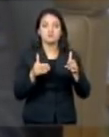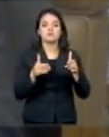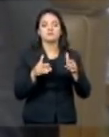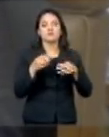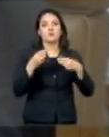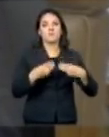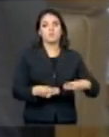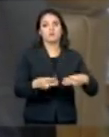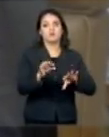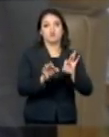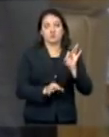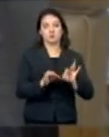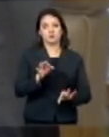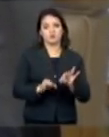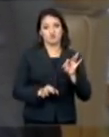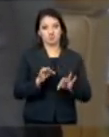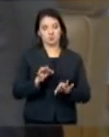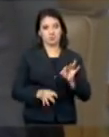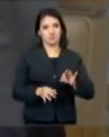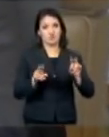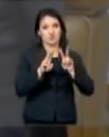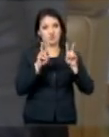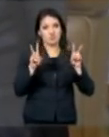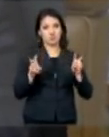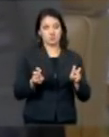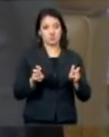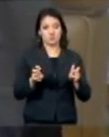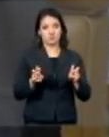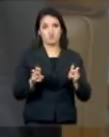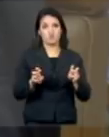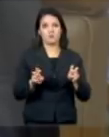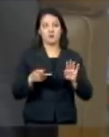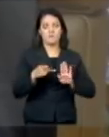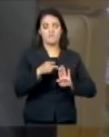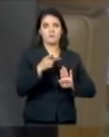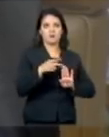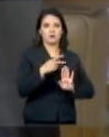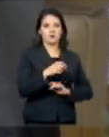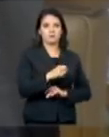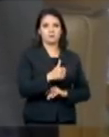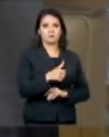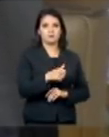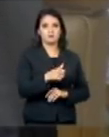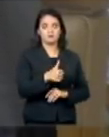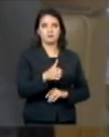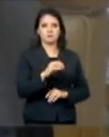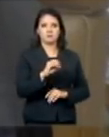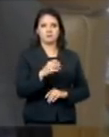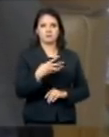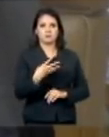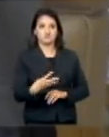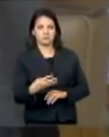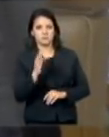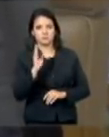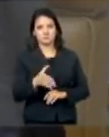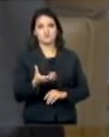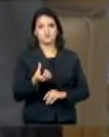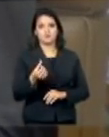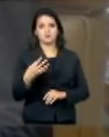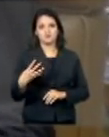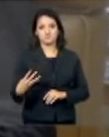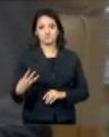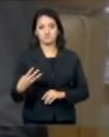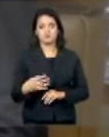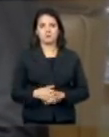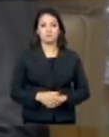ministério da justiça sobre a natureza da portaria 1.104 de 1964 mas